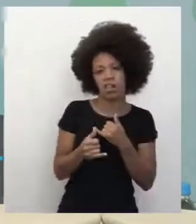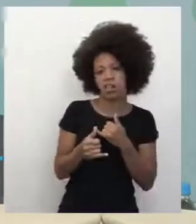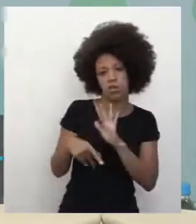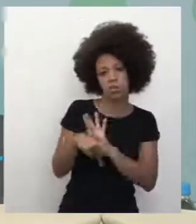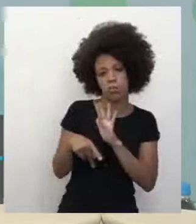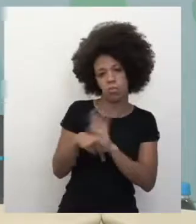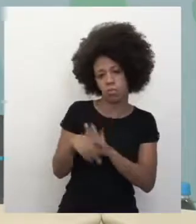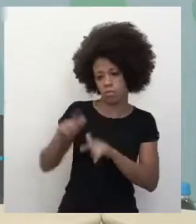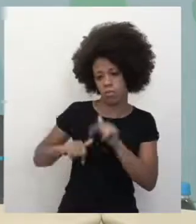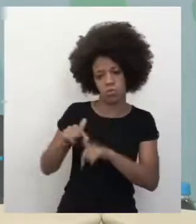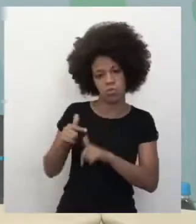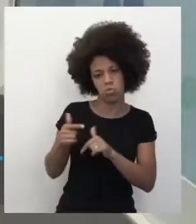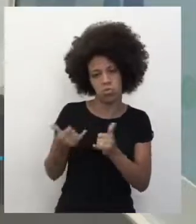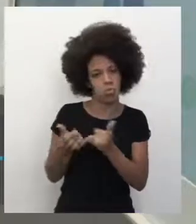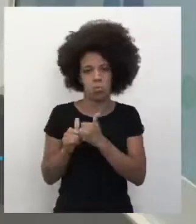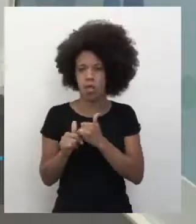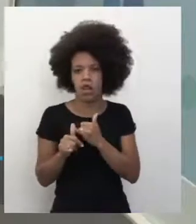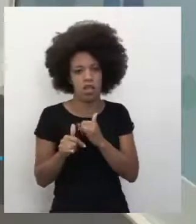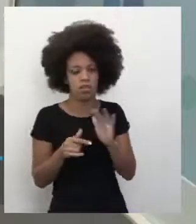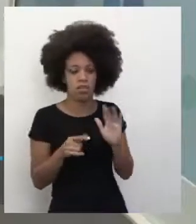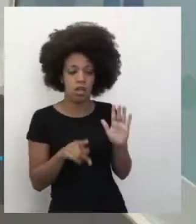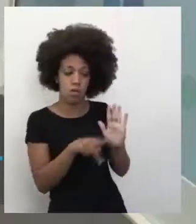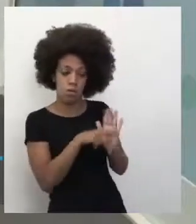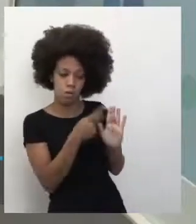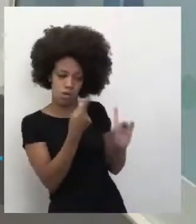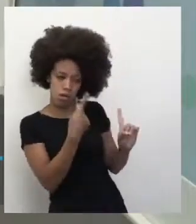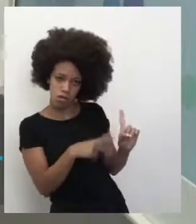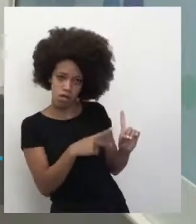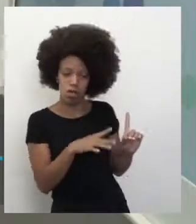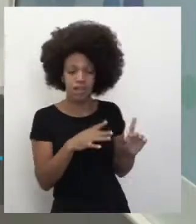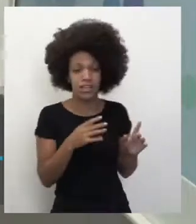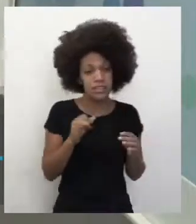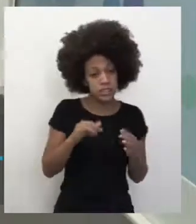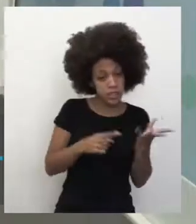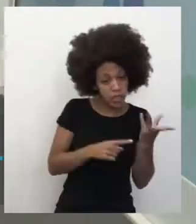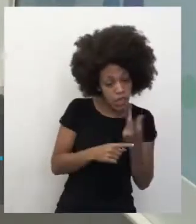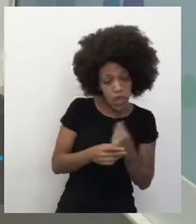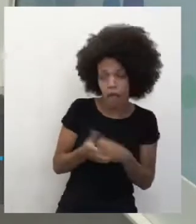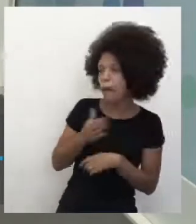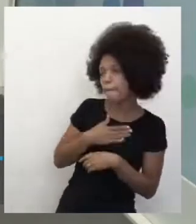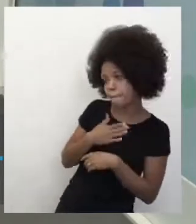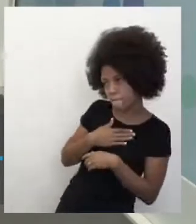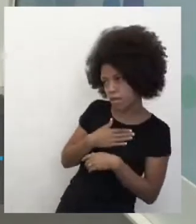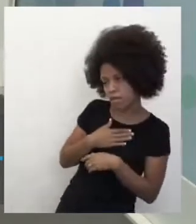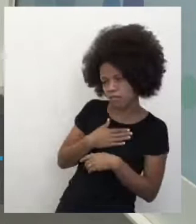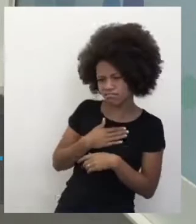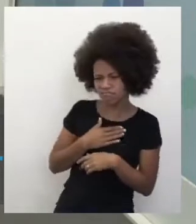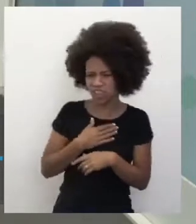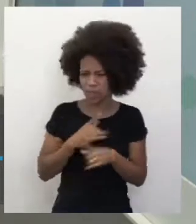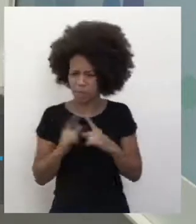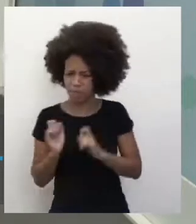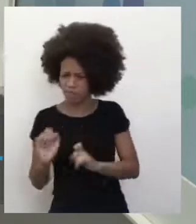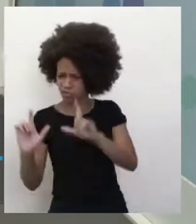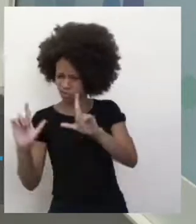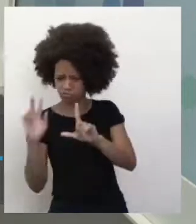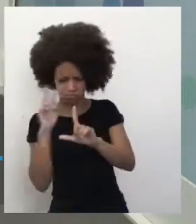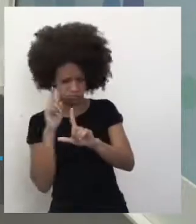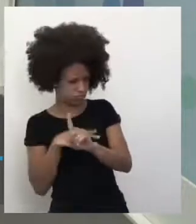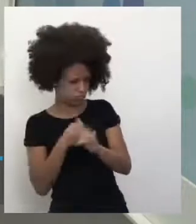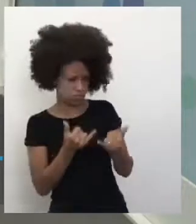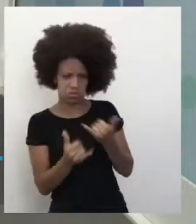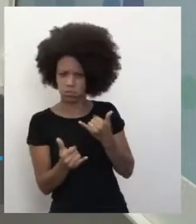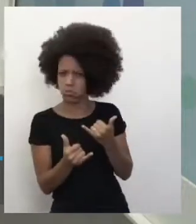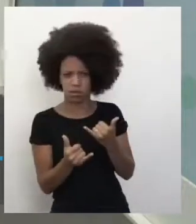da arte é a mesma coisa, né? Se o cara fala que aquela arte é dele e não parece com ele, alguma coisa tá errada aí, né? E